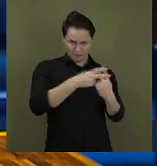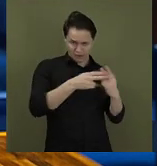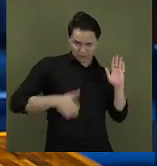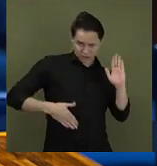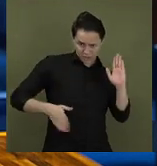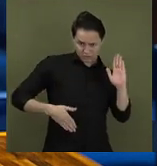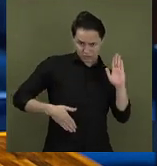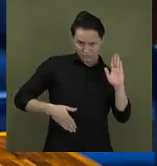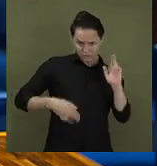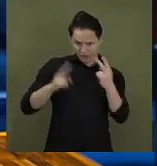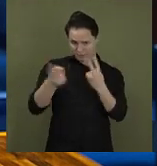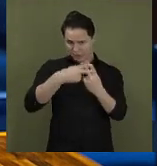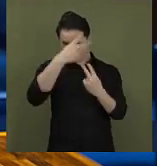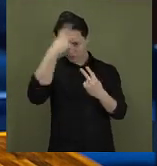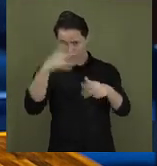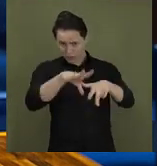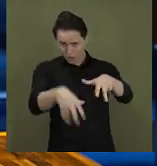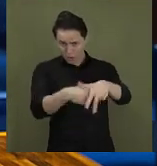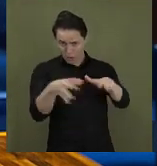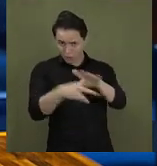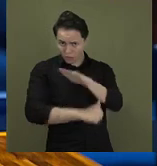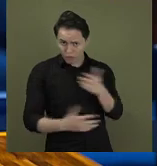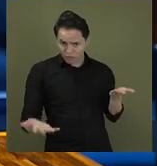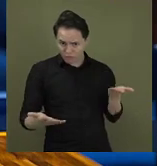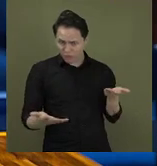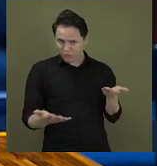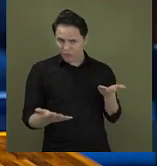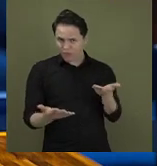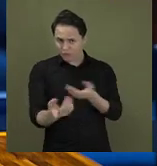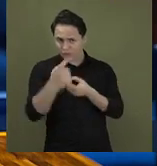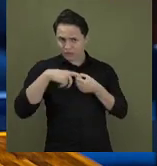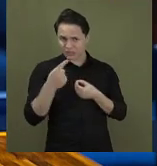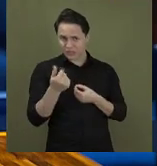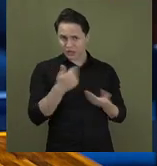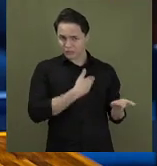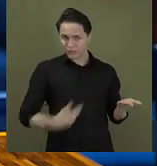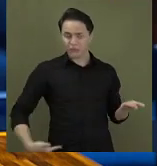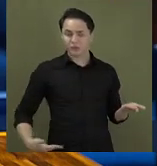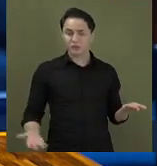erário, recuperar dinheiro público para os cofres públicos que faltam